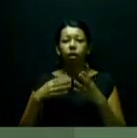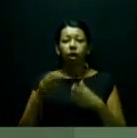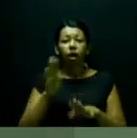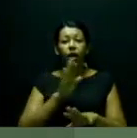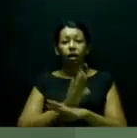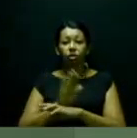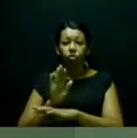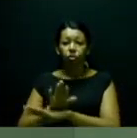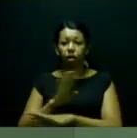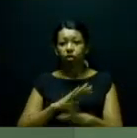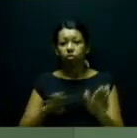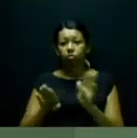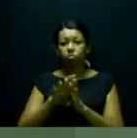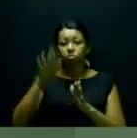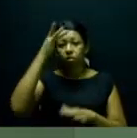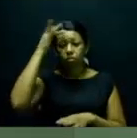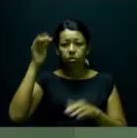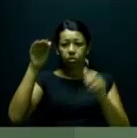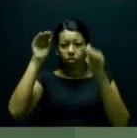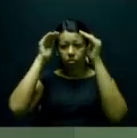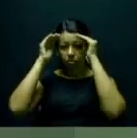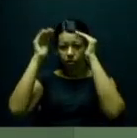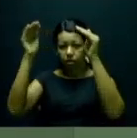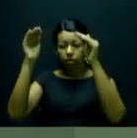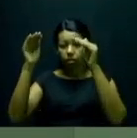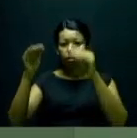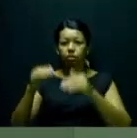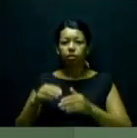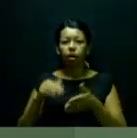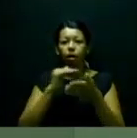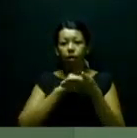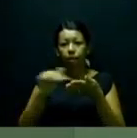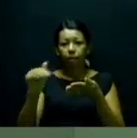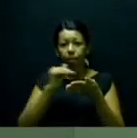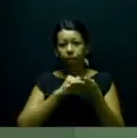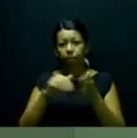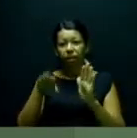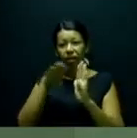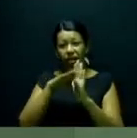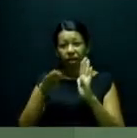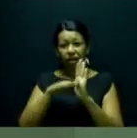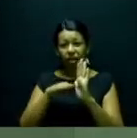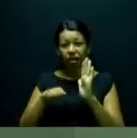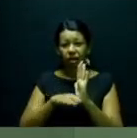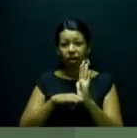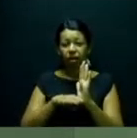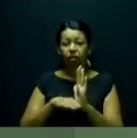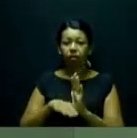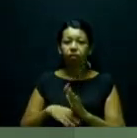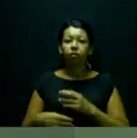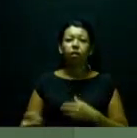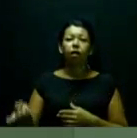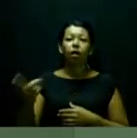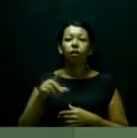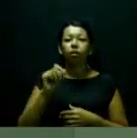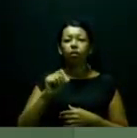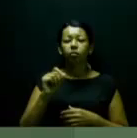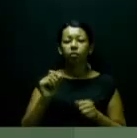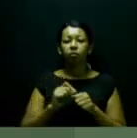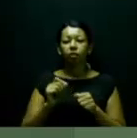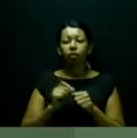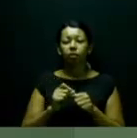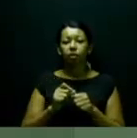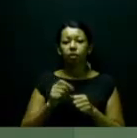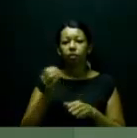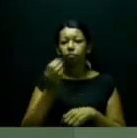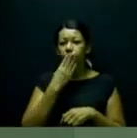pessoas, que você obedeça a critérios. O critério aqui não é fazer